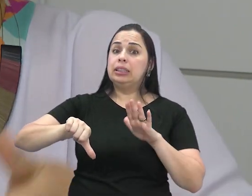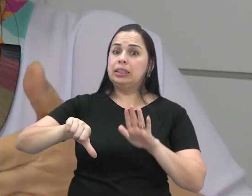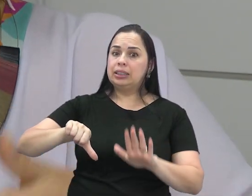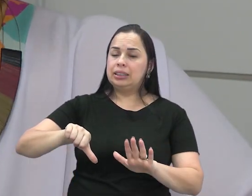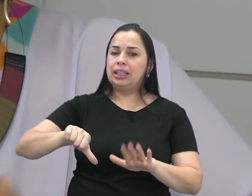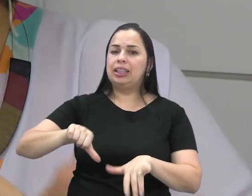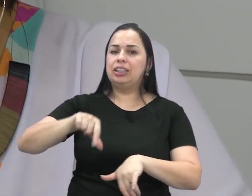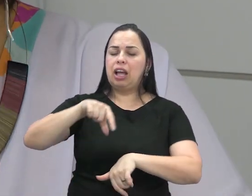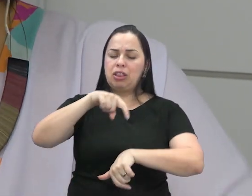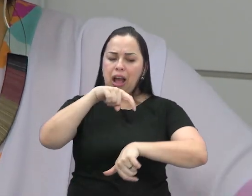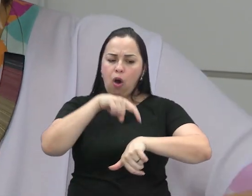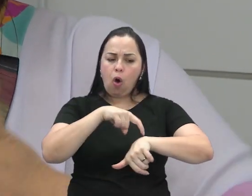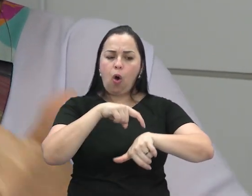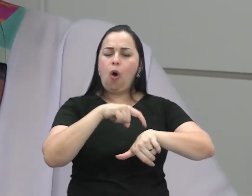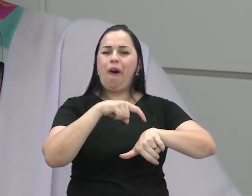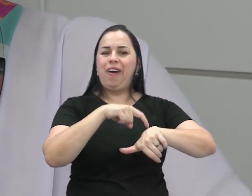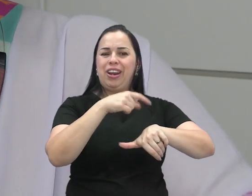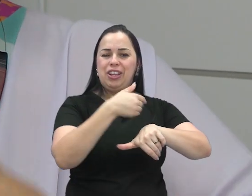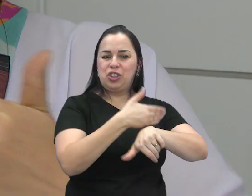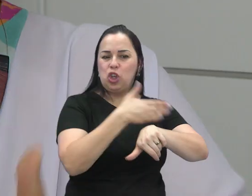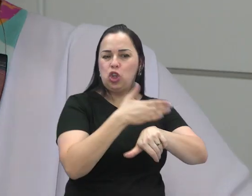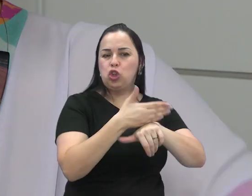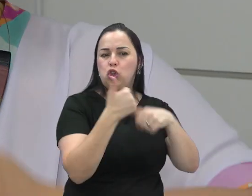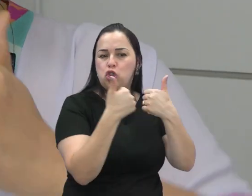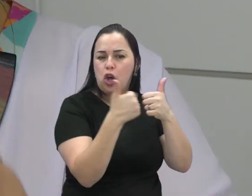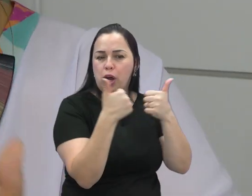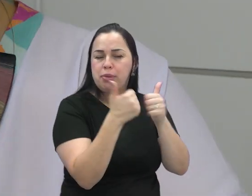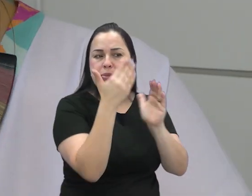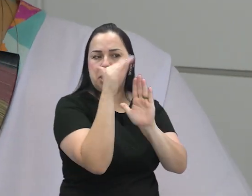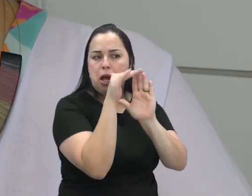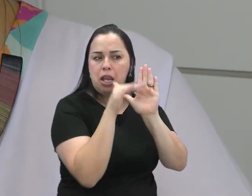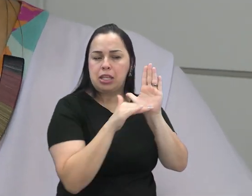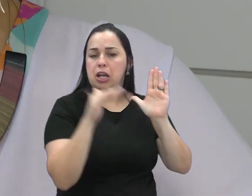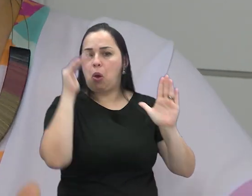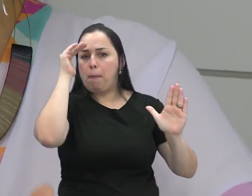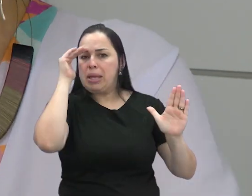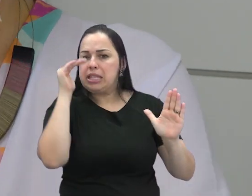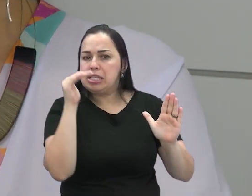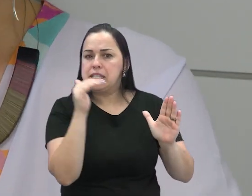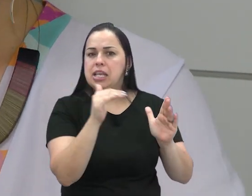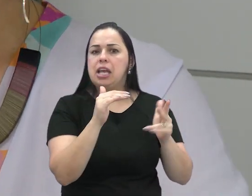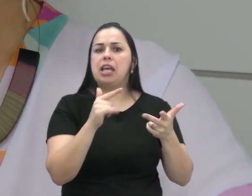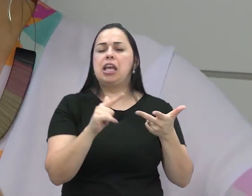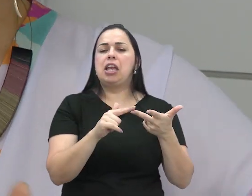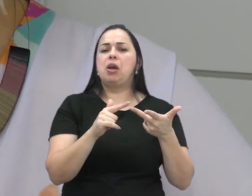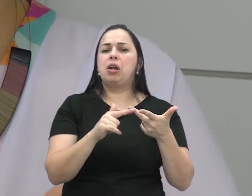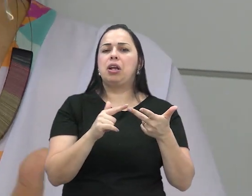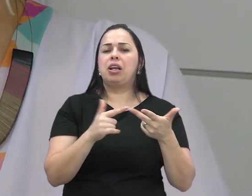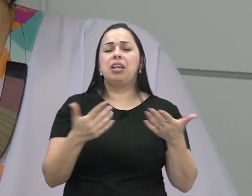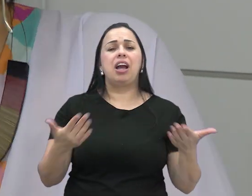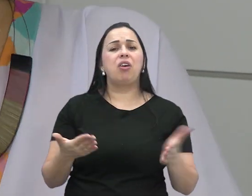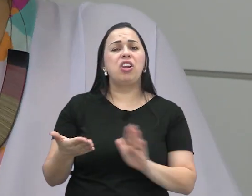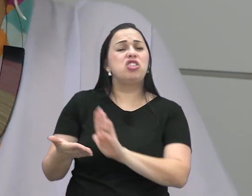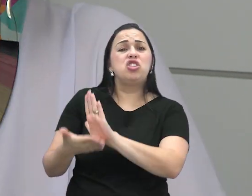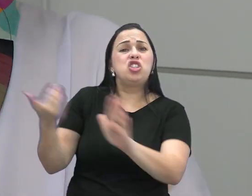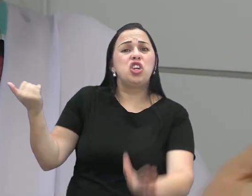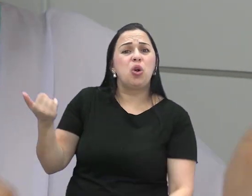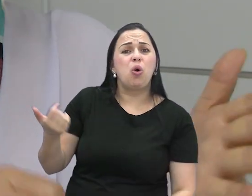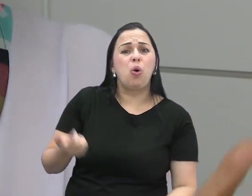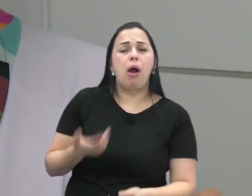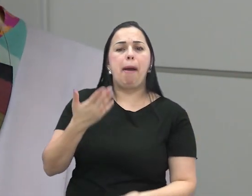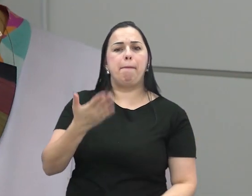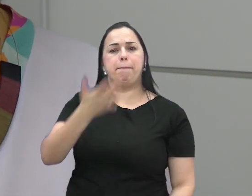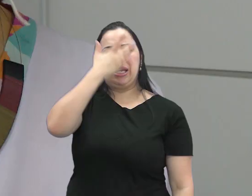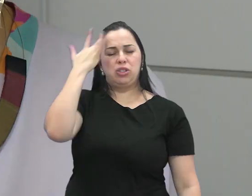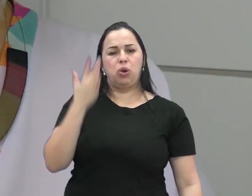tivesse horário, cumprimento, não, a gente só vê precarização. Agora eles tiraram cobrador. Chegou